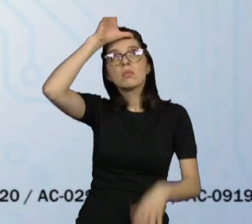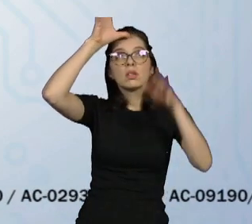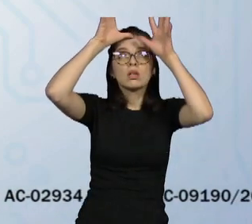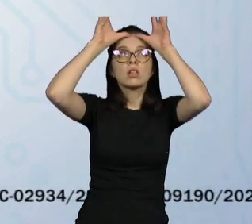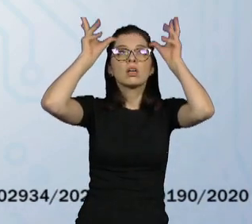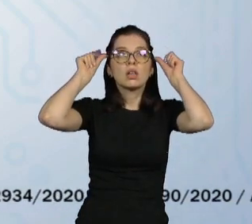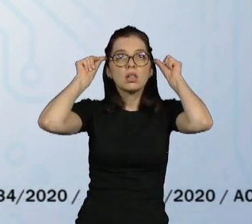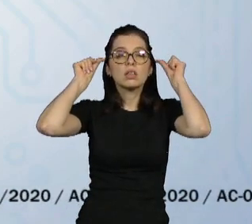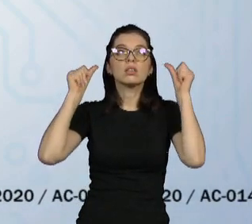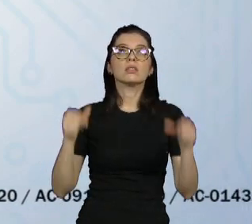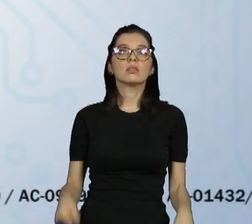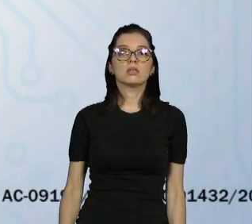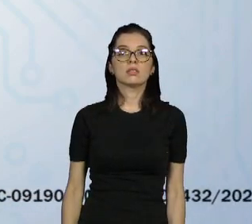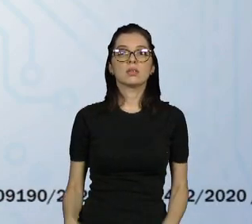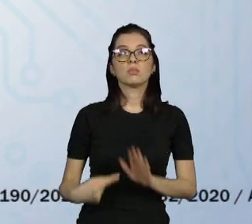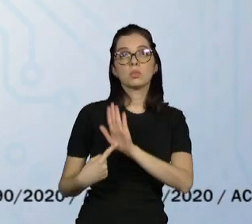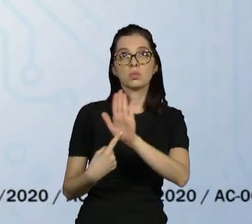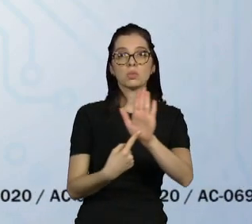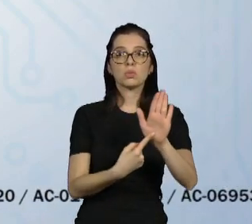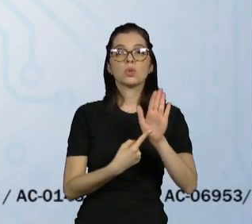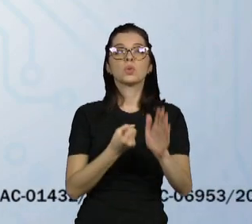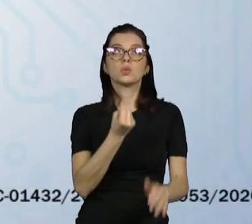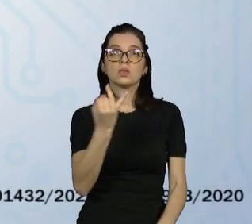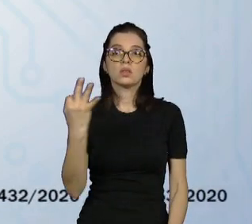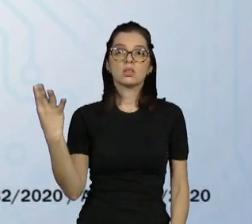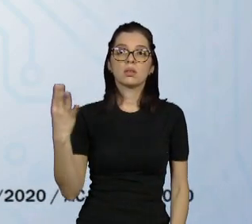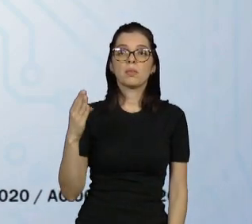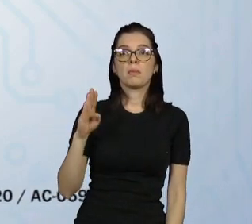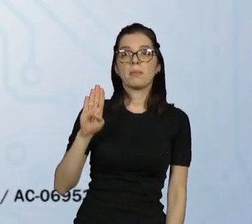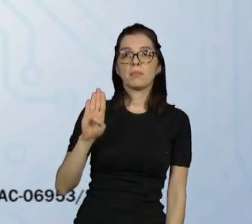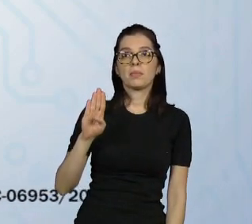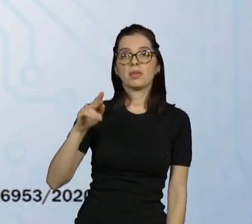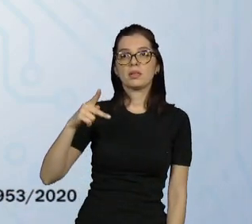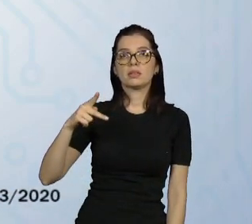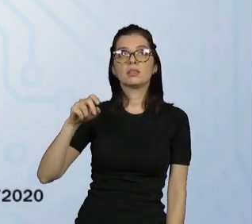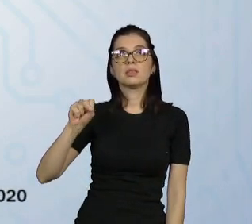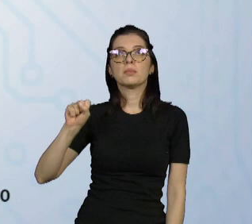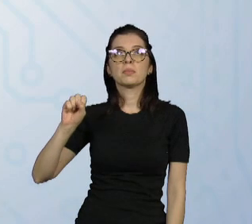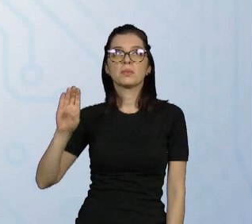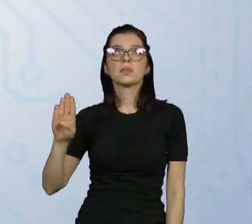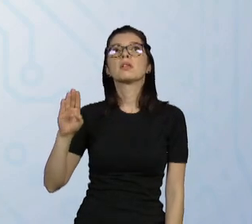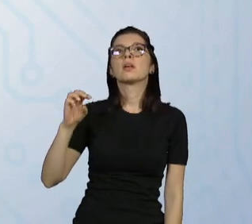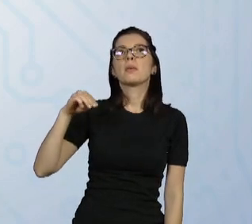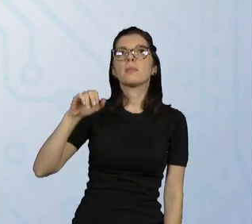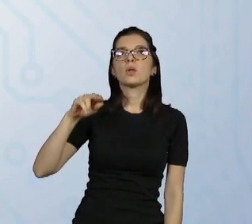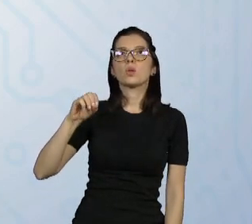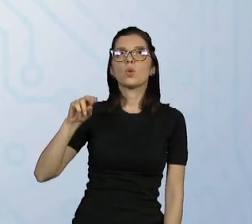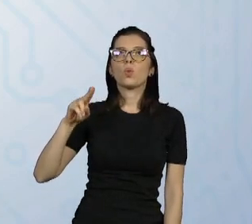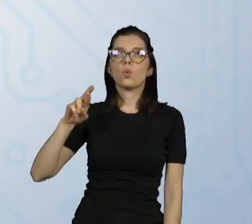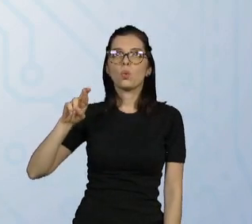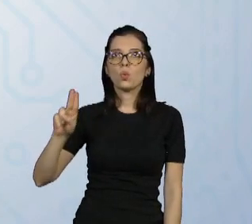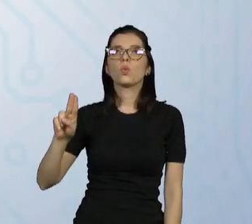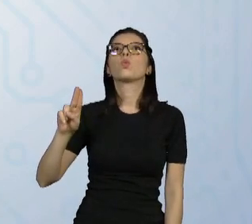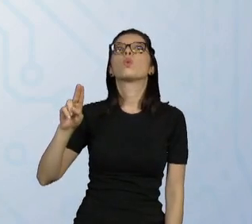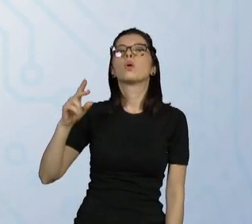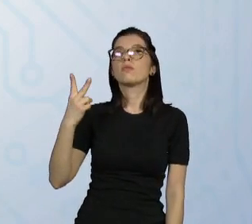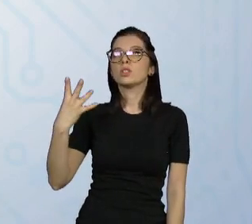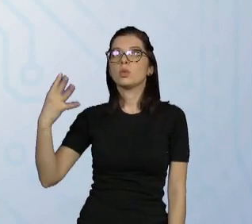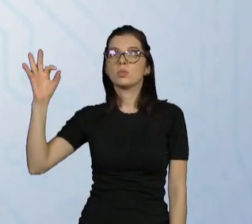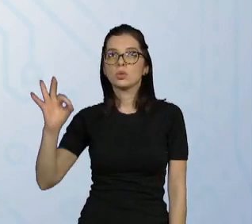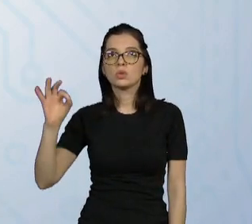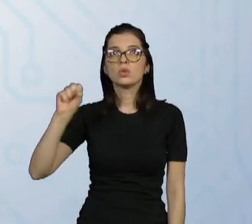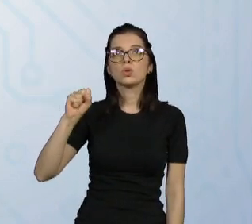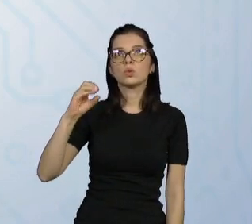das intenções de voto. Socorro Nery, do PSB, aparece com 18%. Roberto Duarte, do MDB, e Tião Bocalon, do